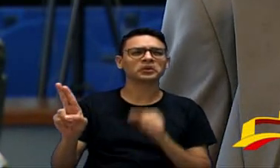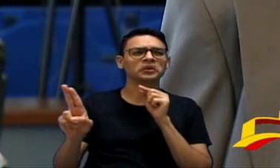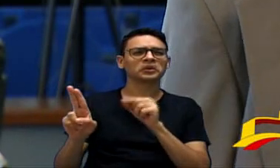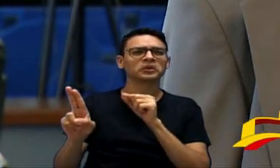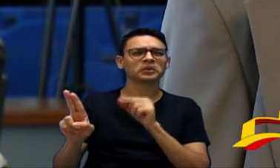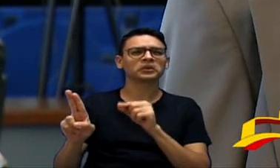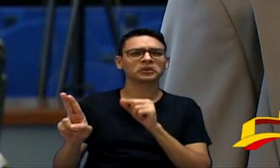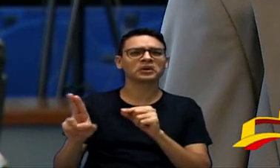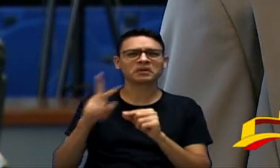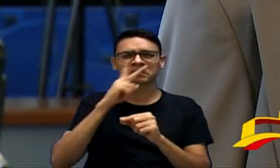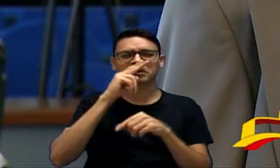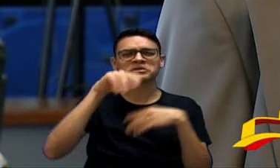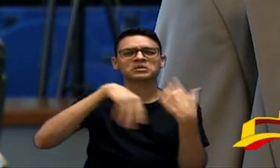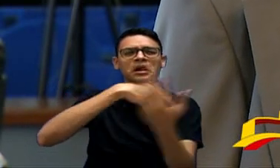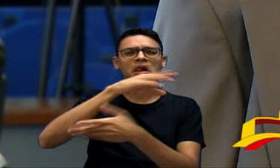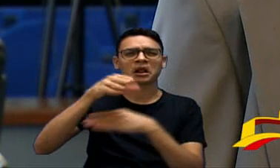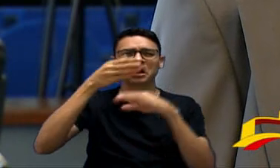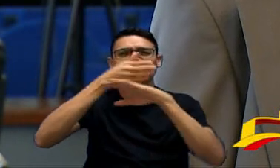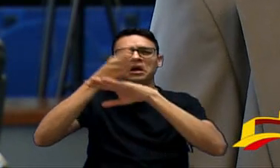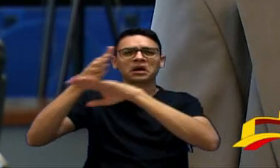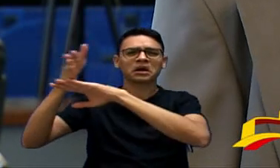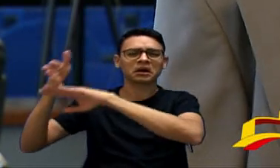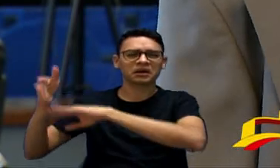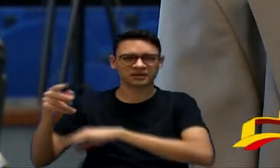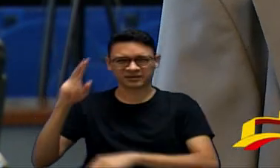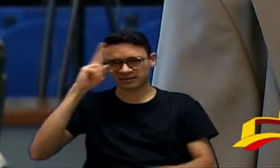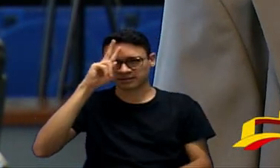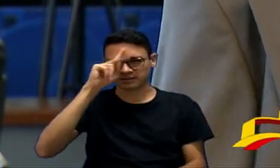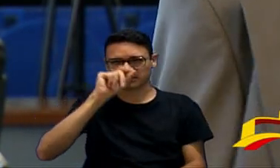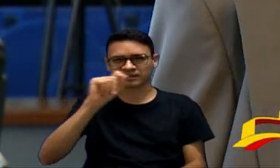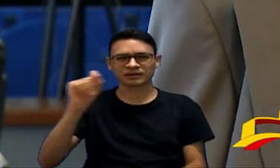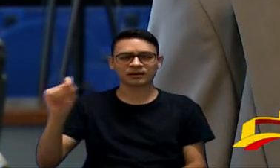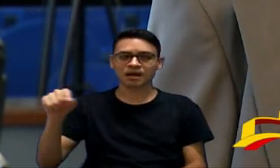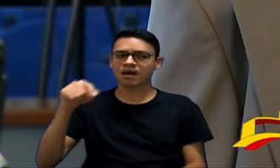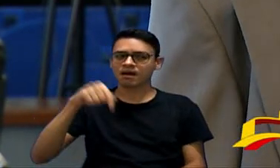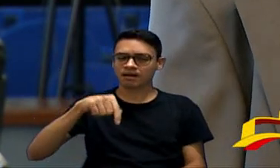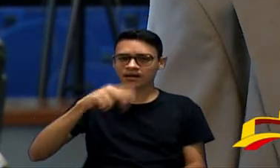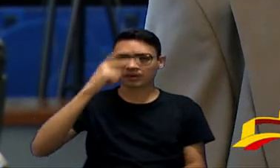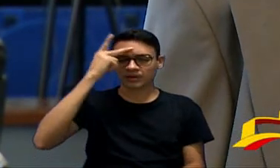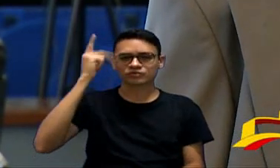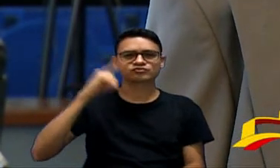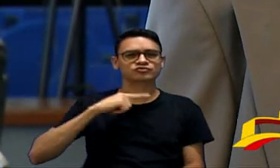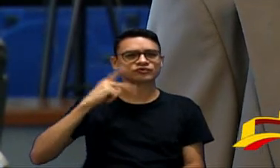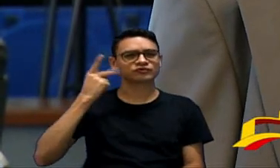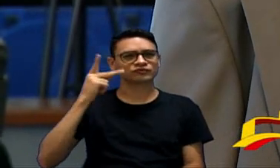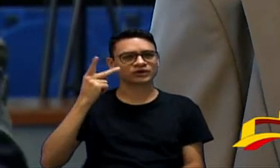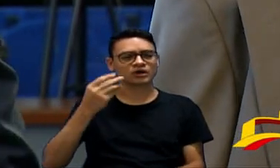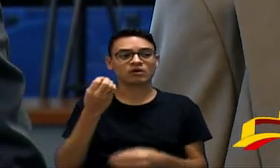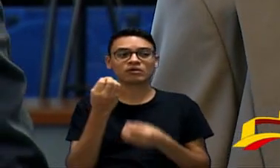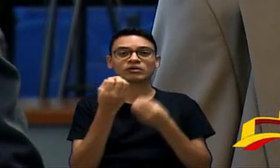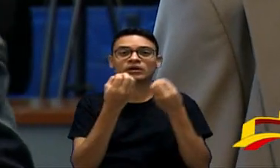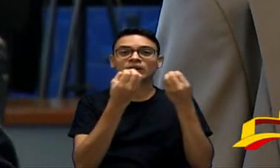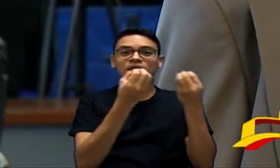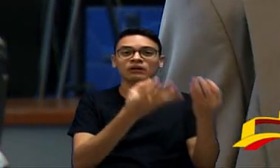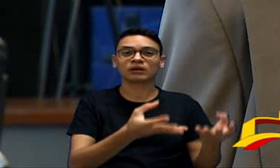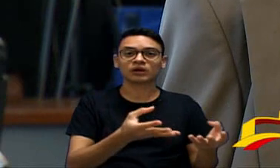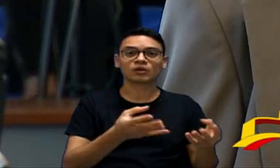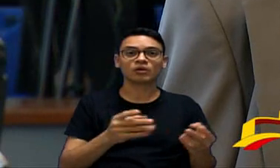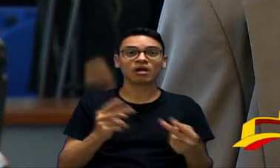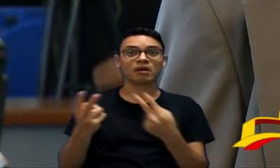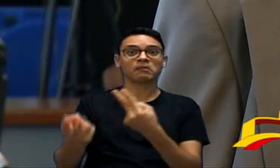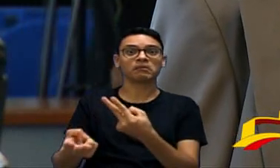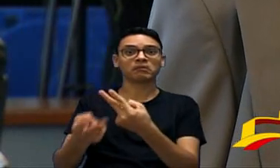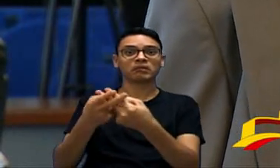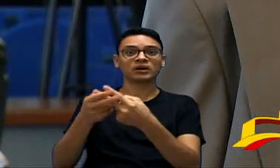bagunceiro baderneiro que vivia invadindo aí. E alguém deu aqui, um vereador aqui deu para ele, na